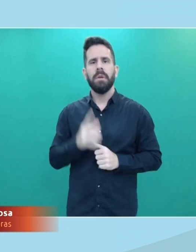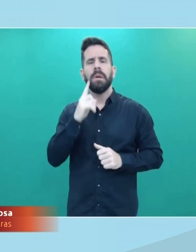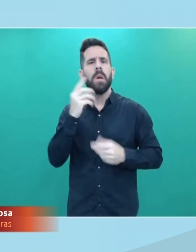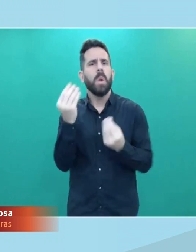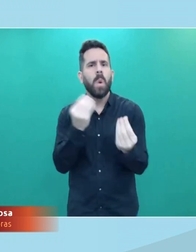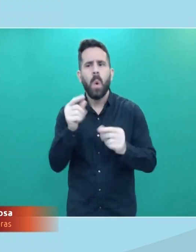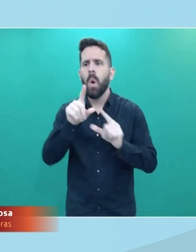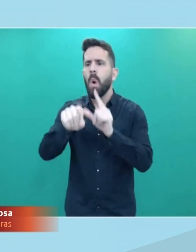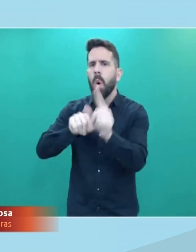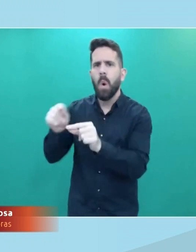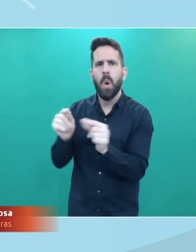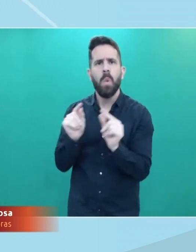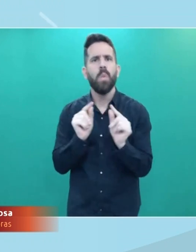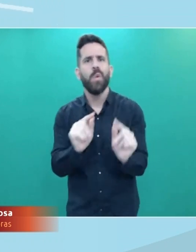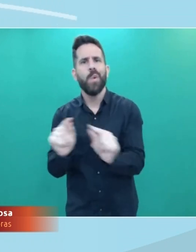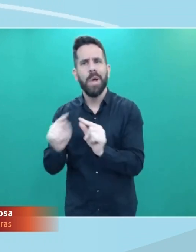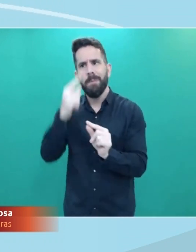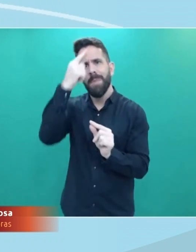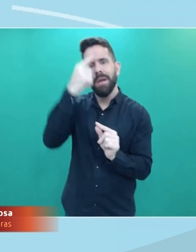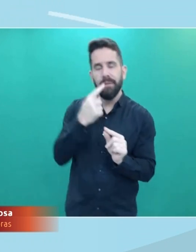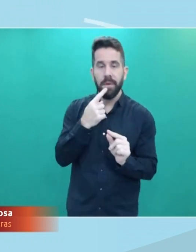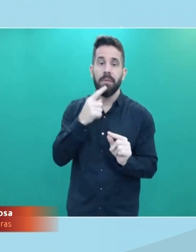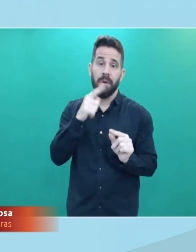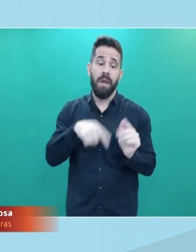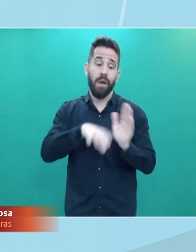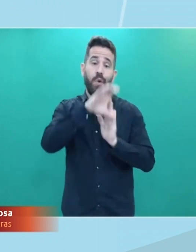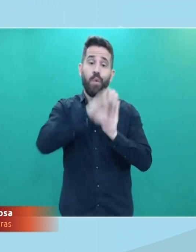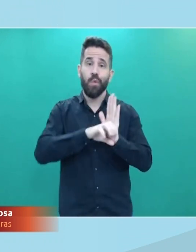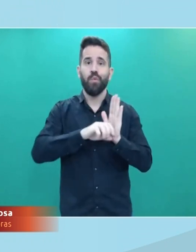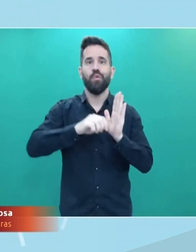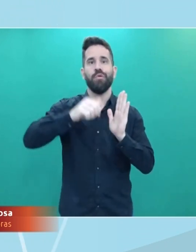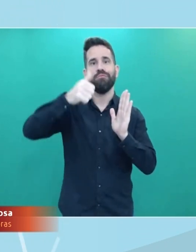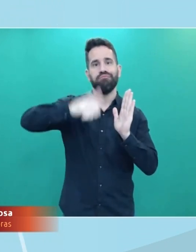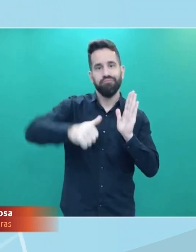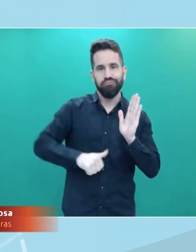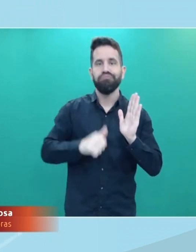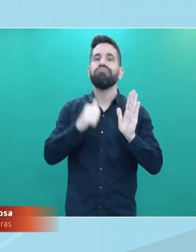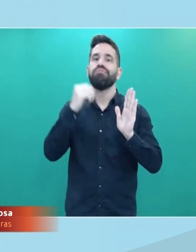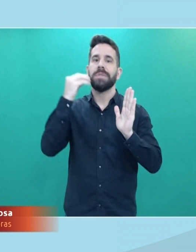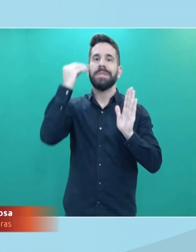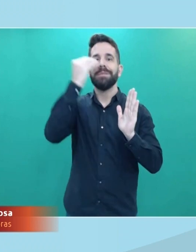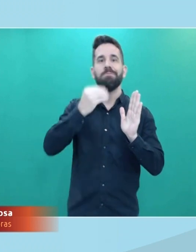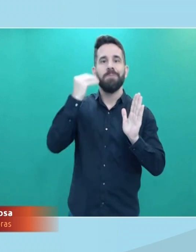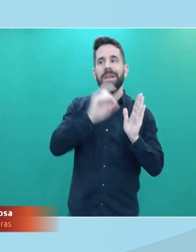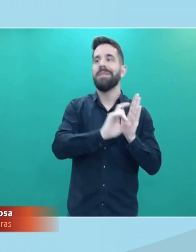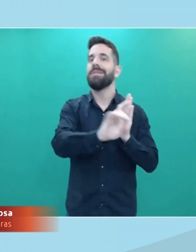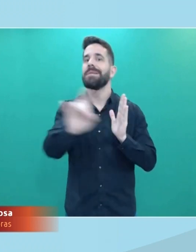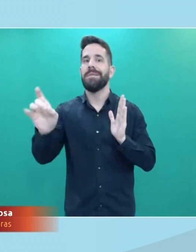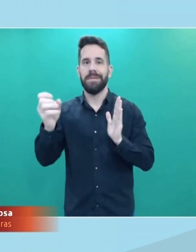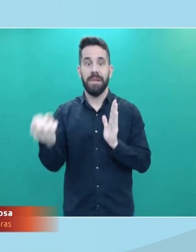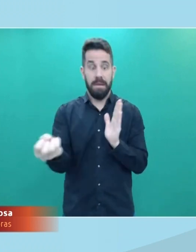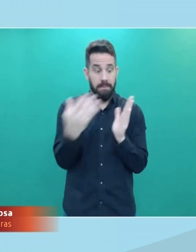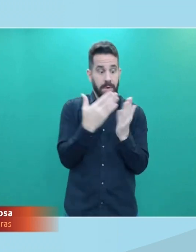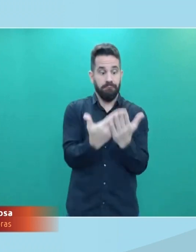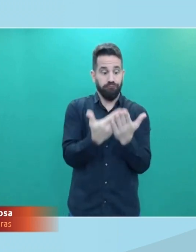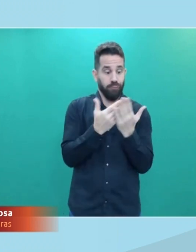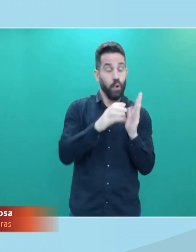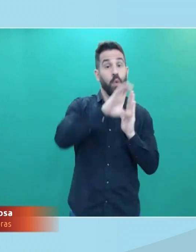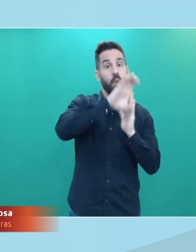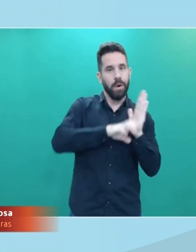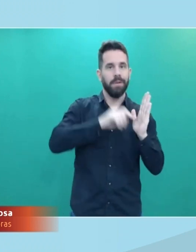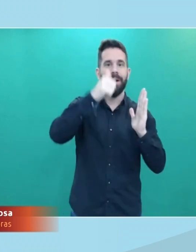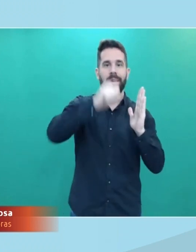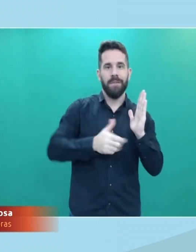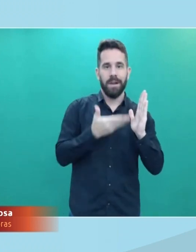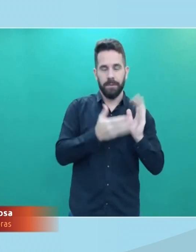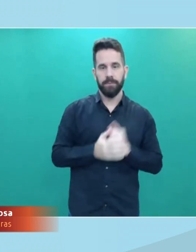principalmente a experiência das pessoas com audiovisual, né, a partir do envio de currículos. O resultado do edital sai no